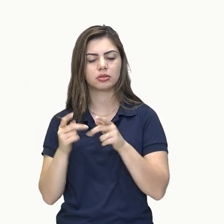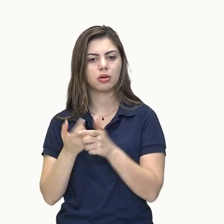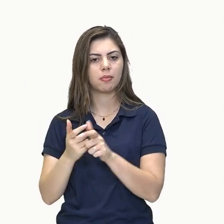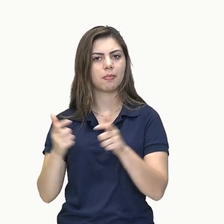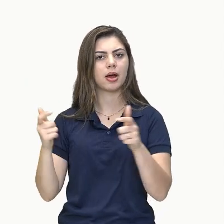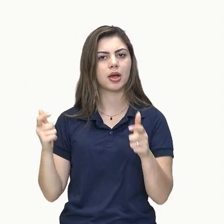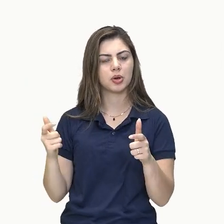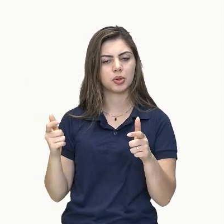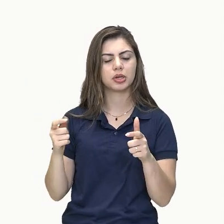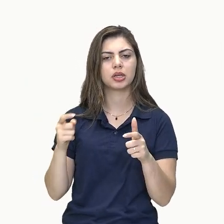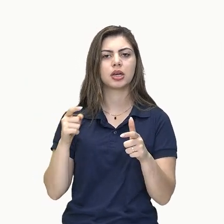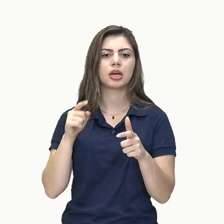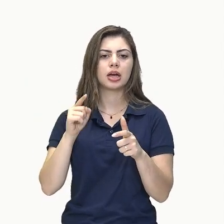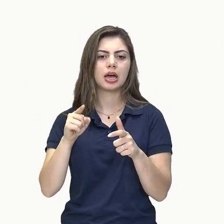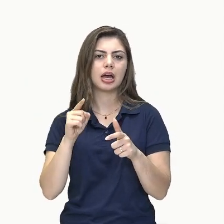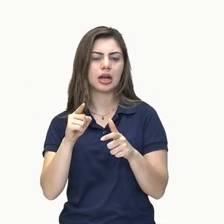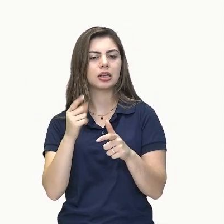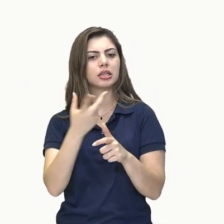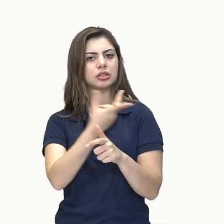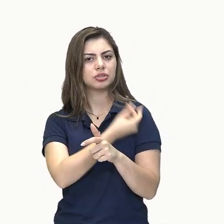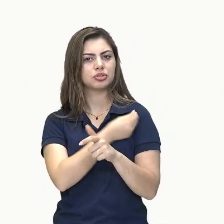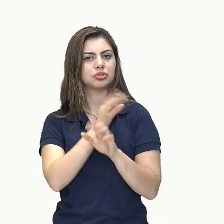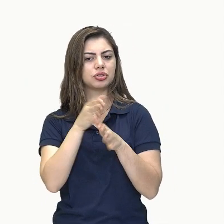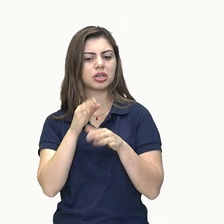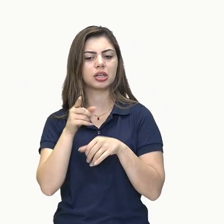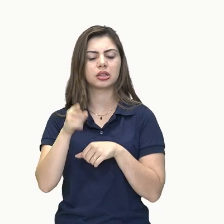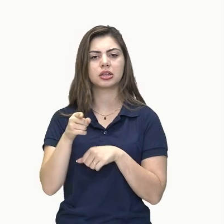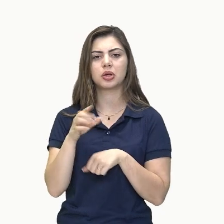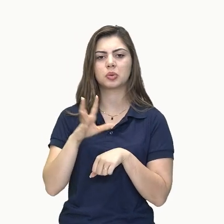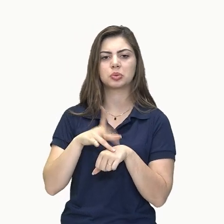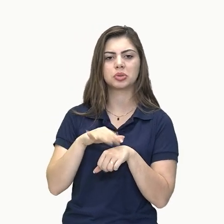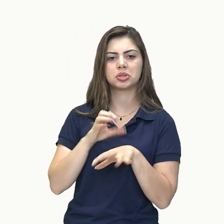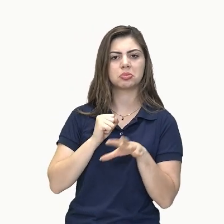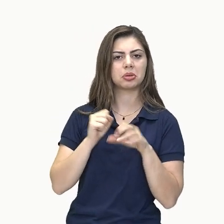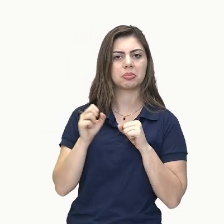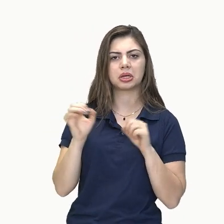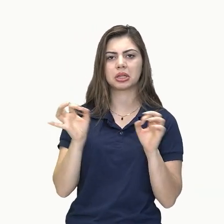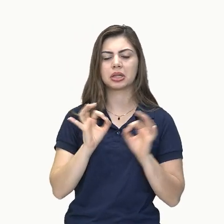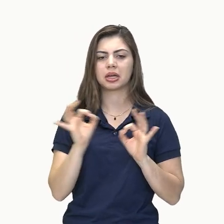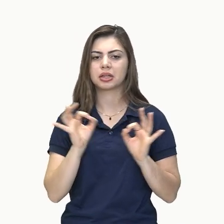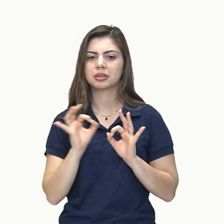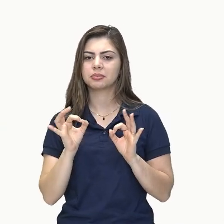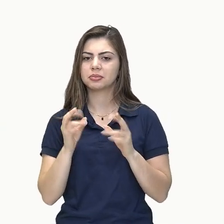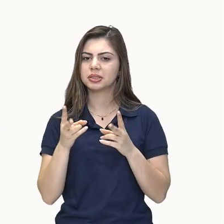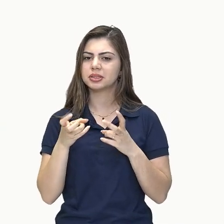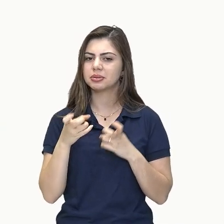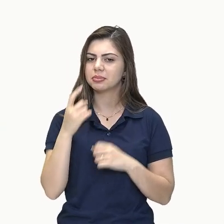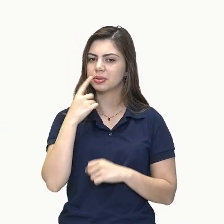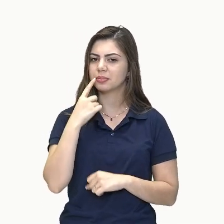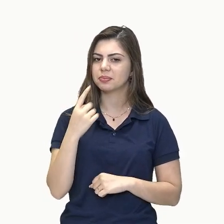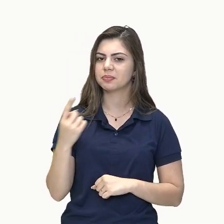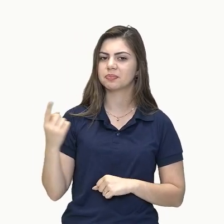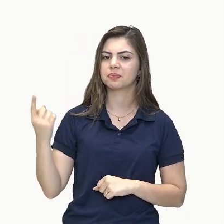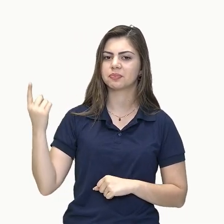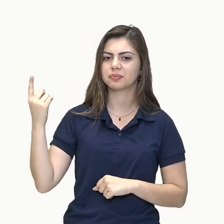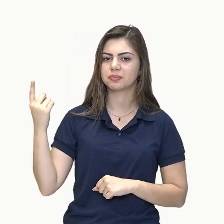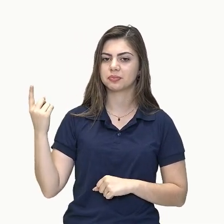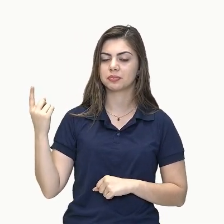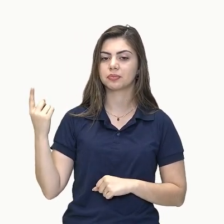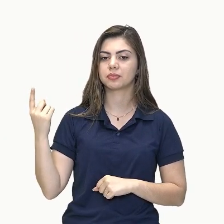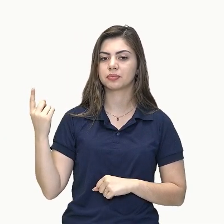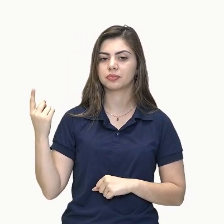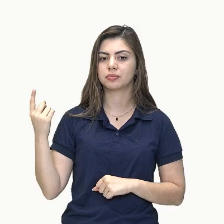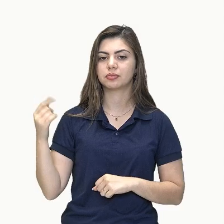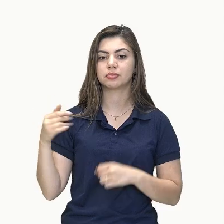Portanto, por mais que tenham pessoas infectadas em estágio contagioso, nós observamos do lado direito que não há contaminação